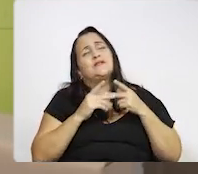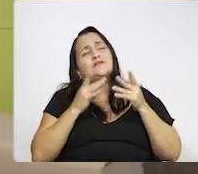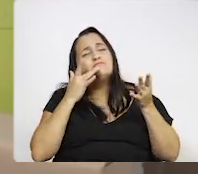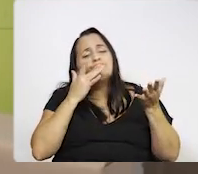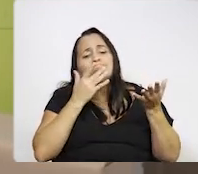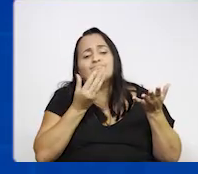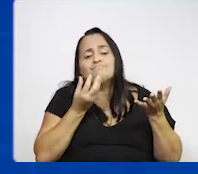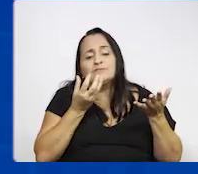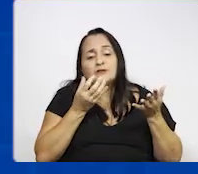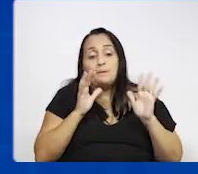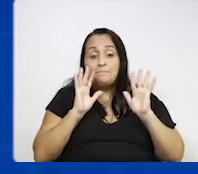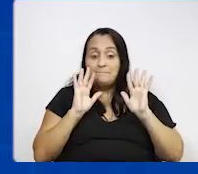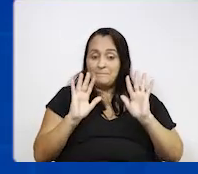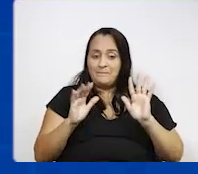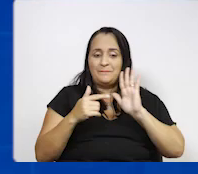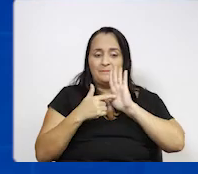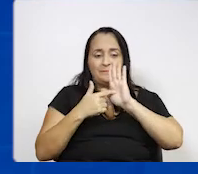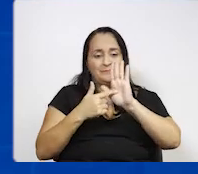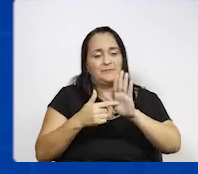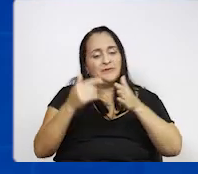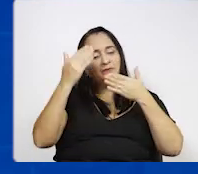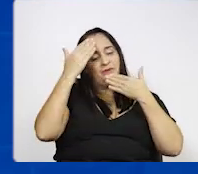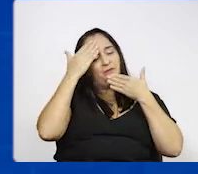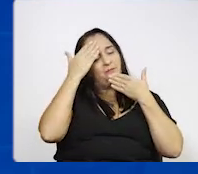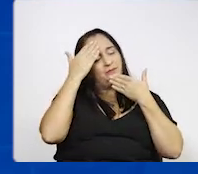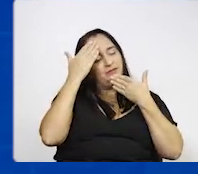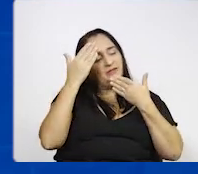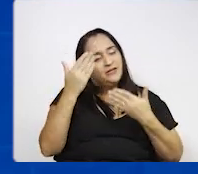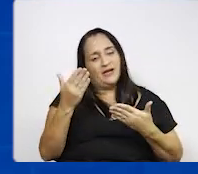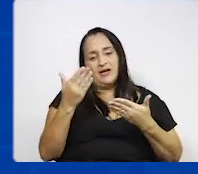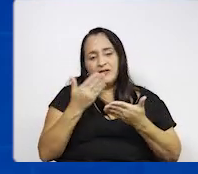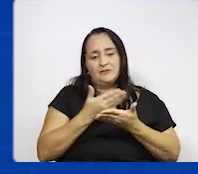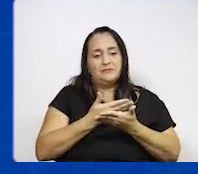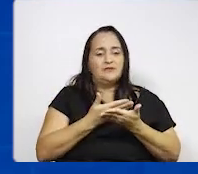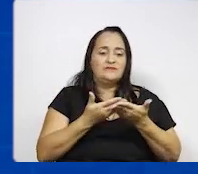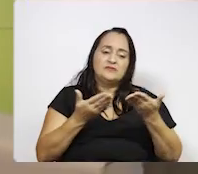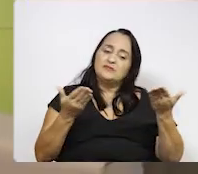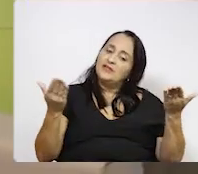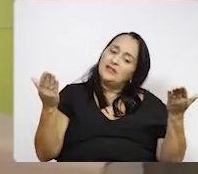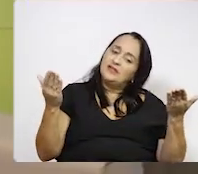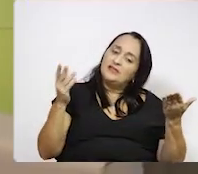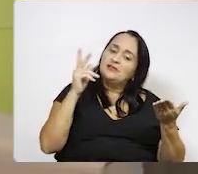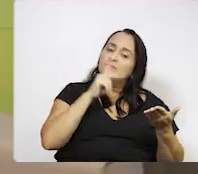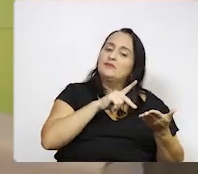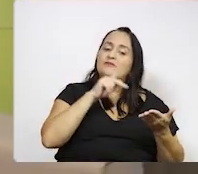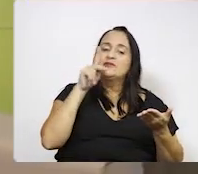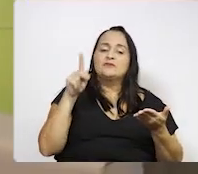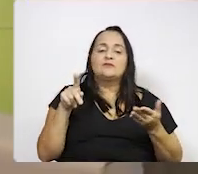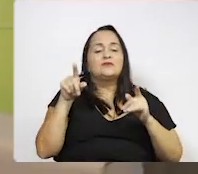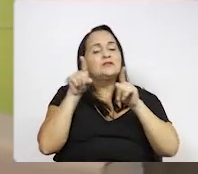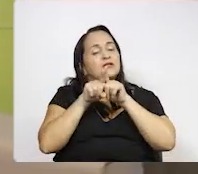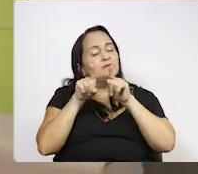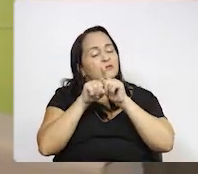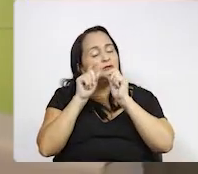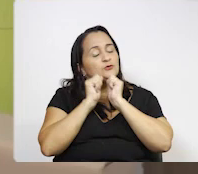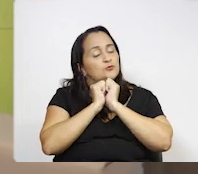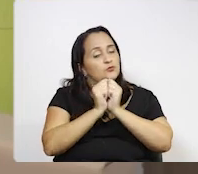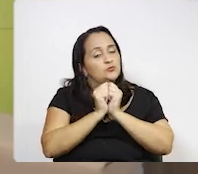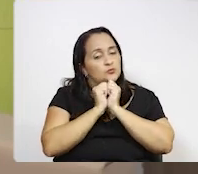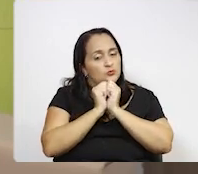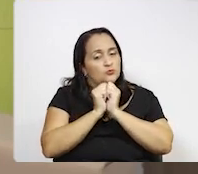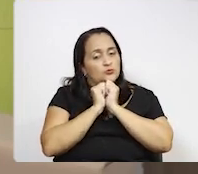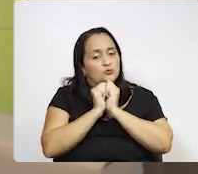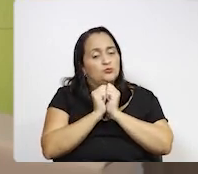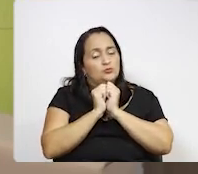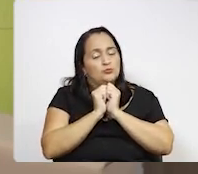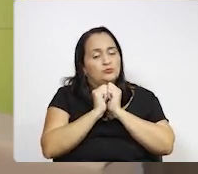pizza, mas eu quero deixar aqui meu muito obrigado para vocês. E para os professores também que estão caminhando junto